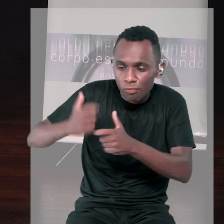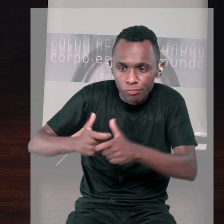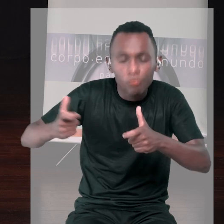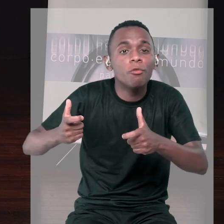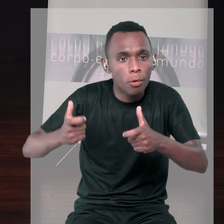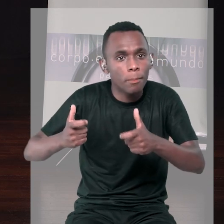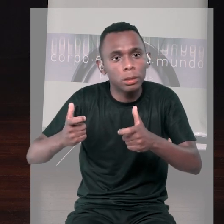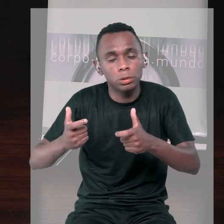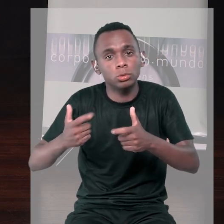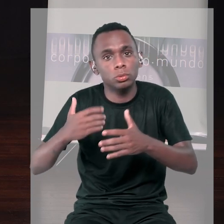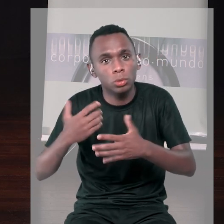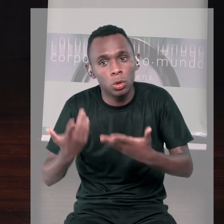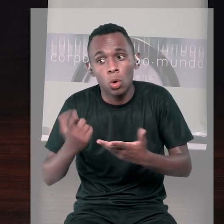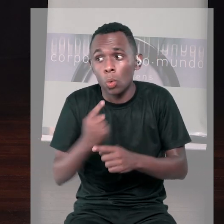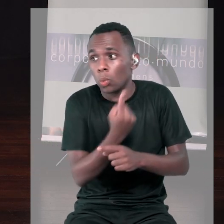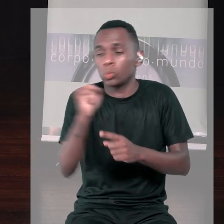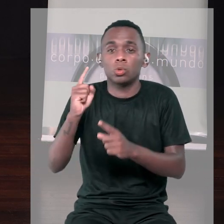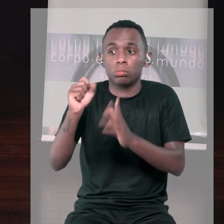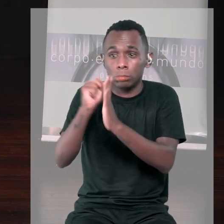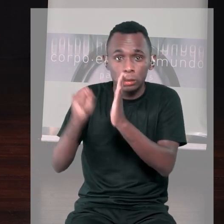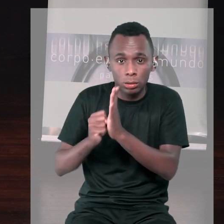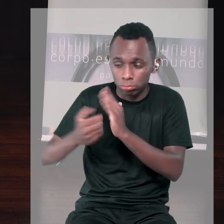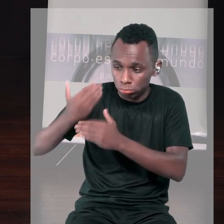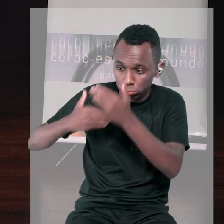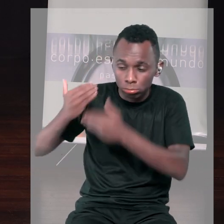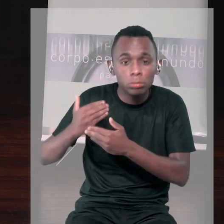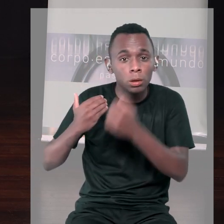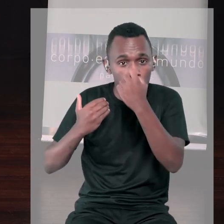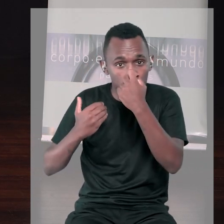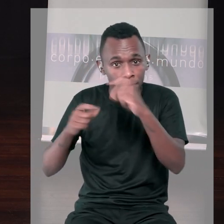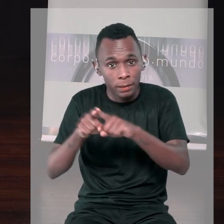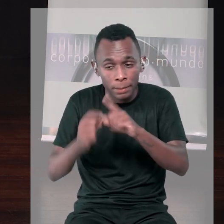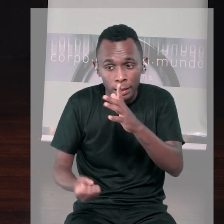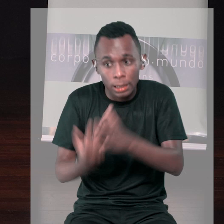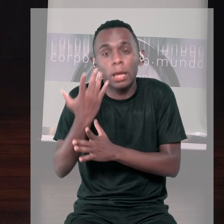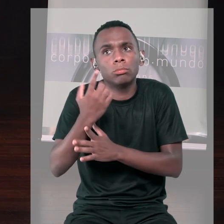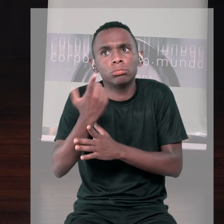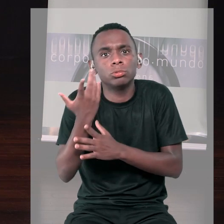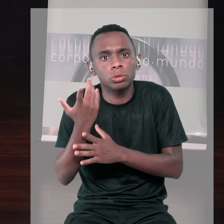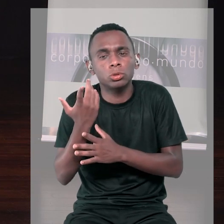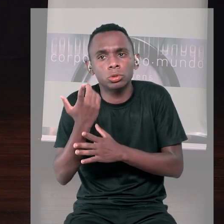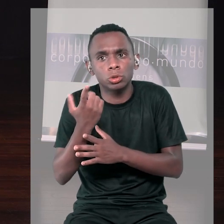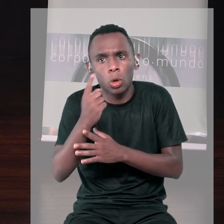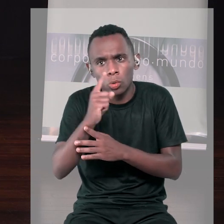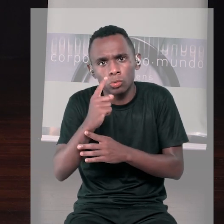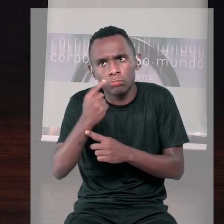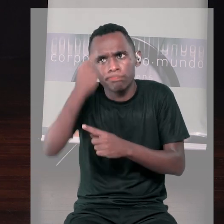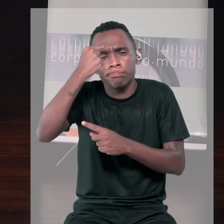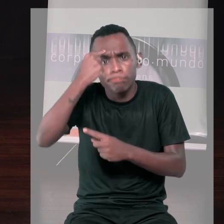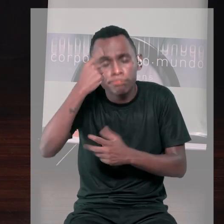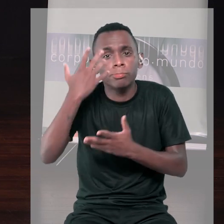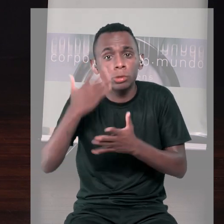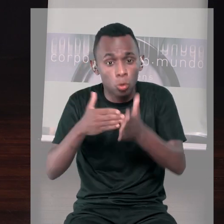técnico avassalador dos últimos séculos, o surgimento de ideologias radicais que colocam em seu núcleo a ideia